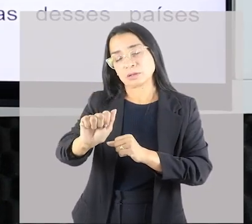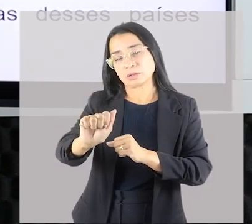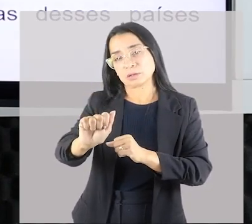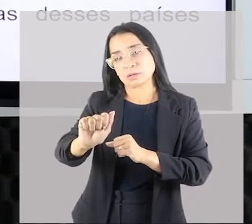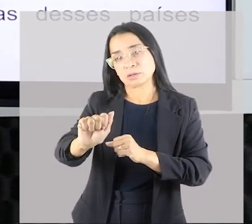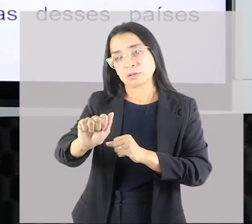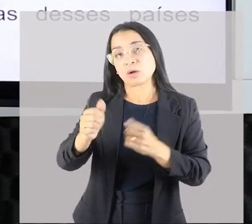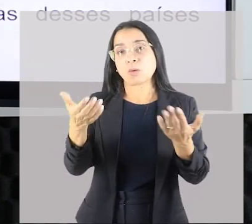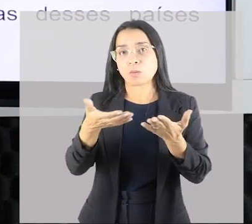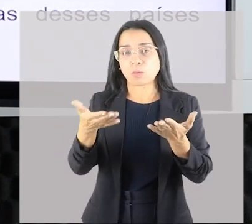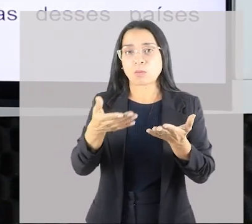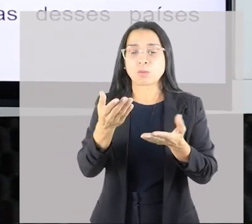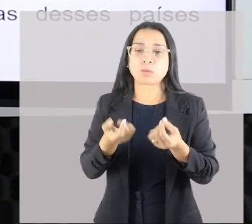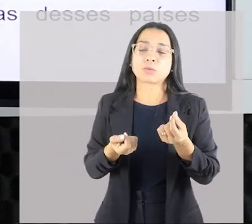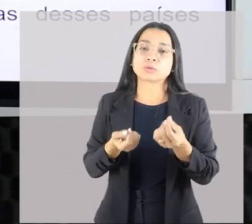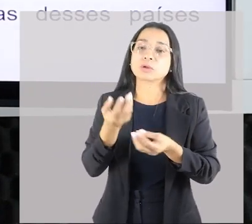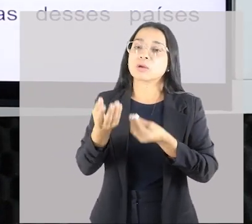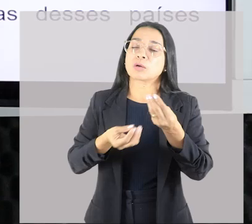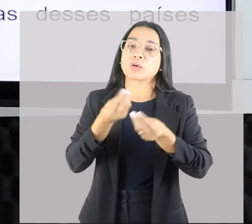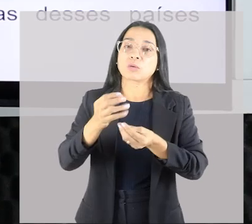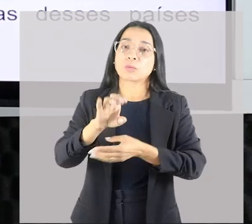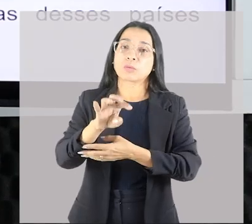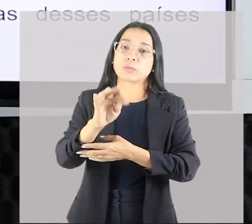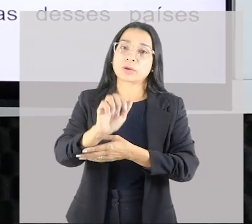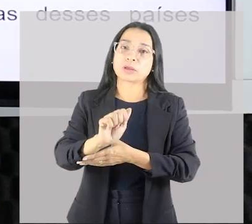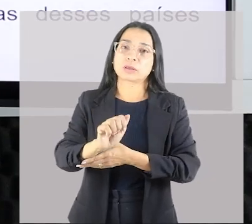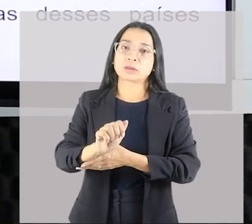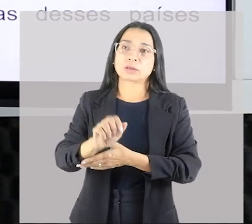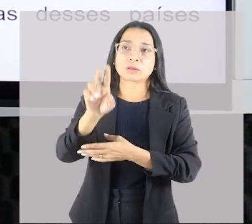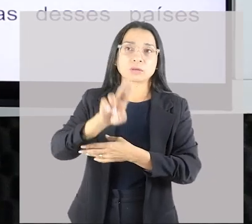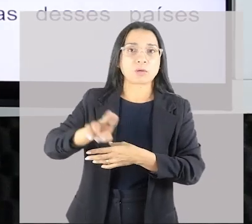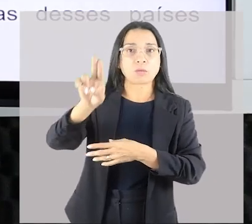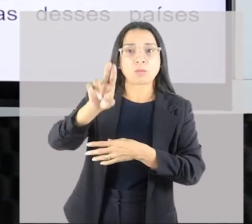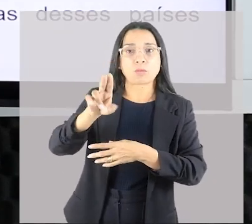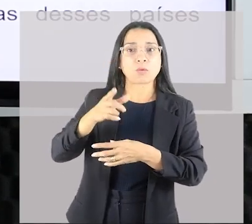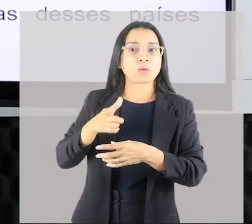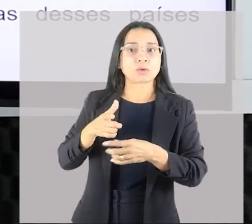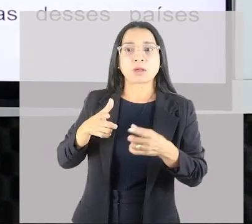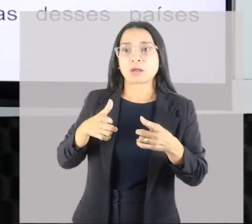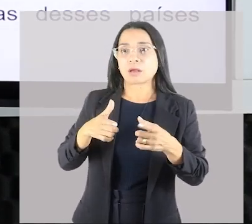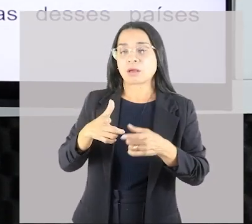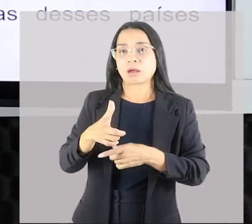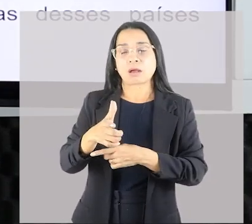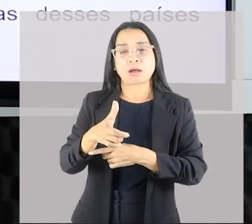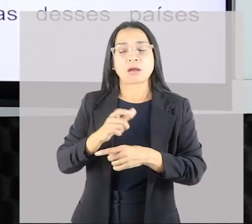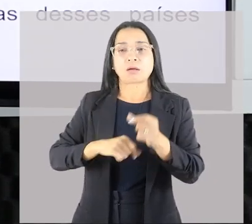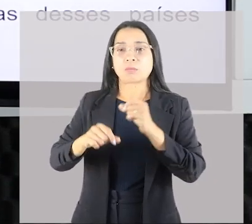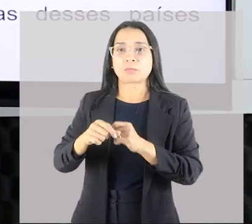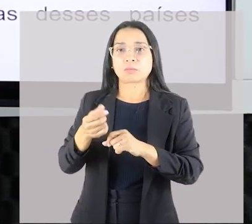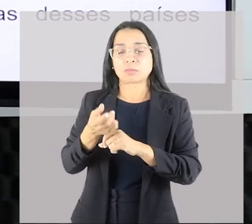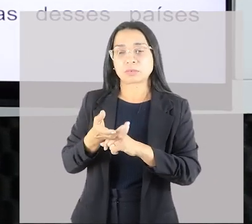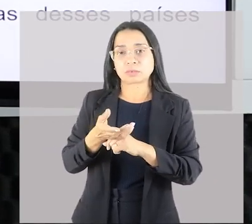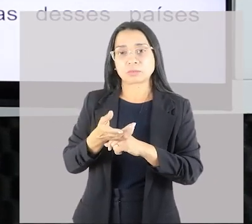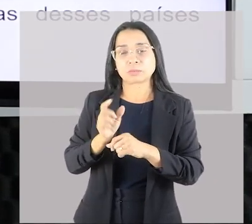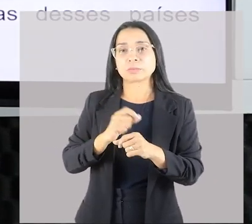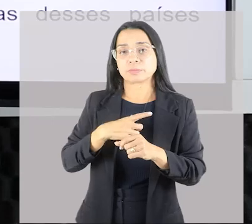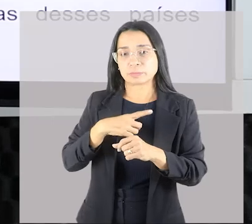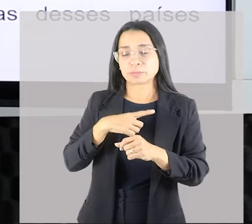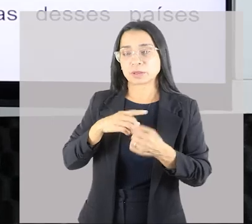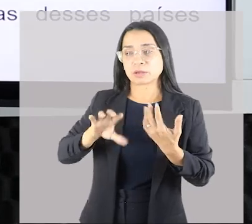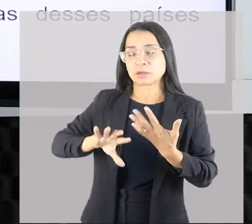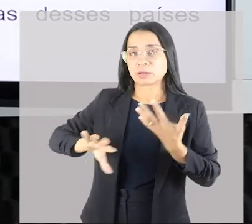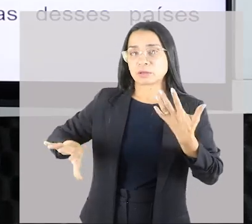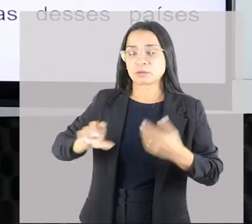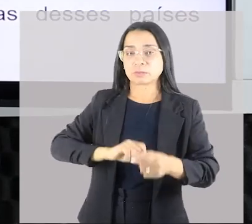certo? O IRA hoje, da mesma forma que o ETA, não utiliza mais armas, tá certo? Para buscar essa separação do